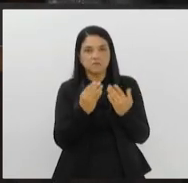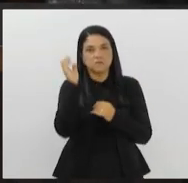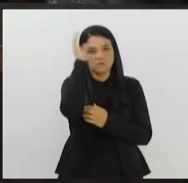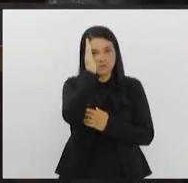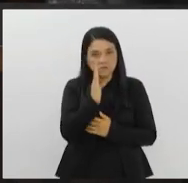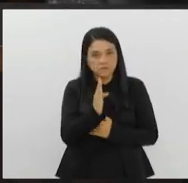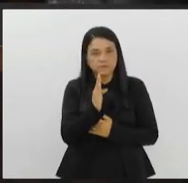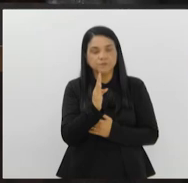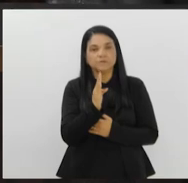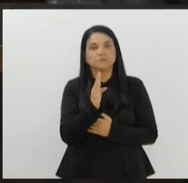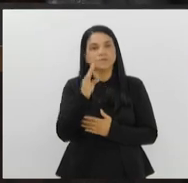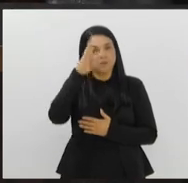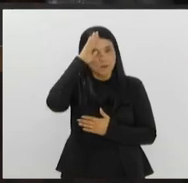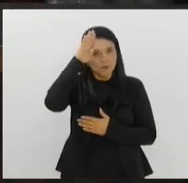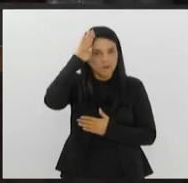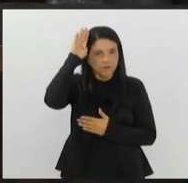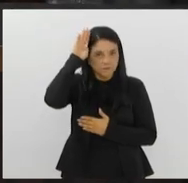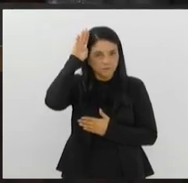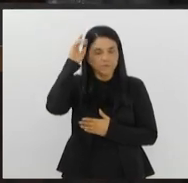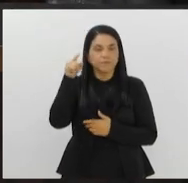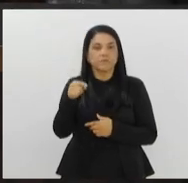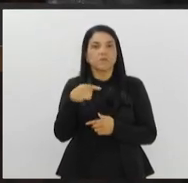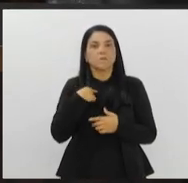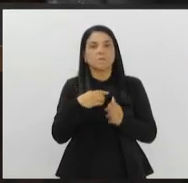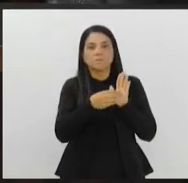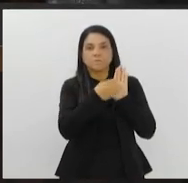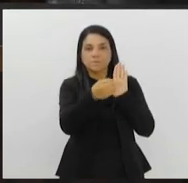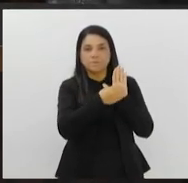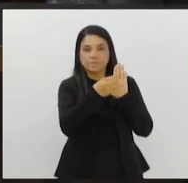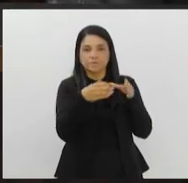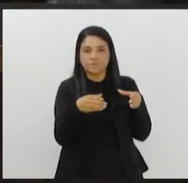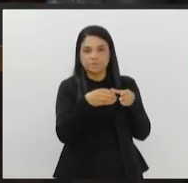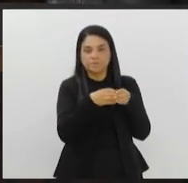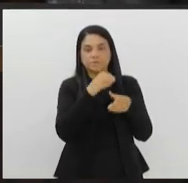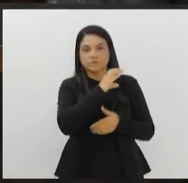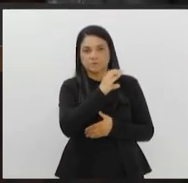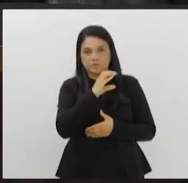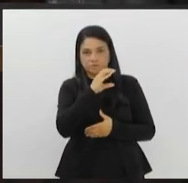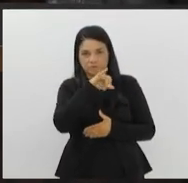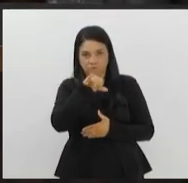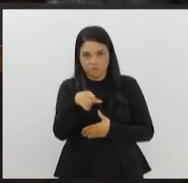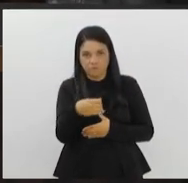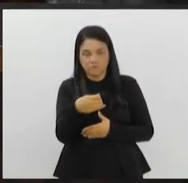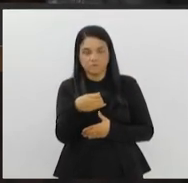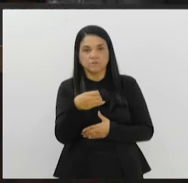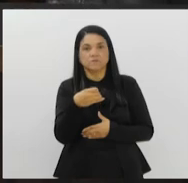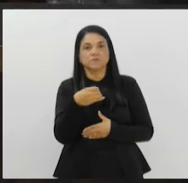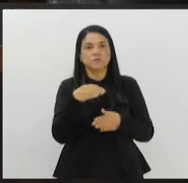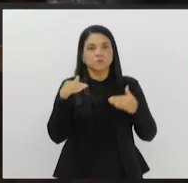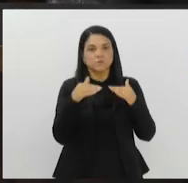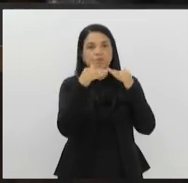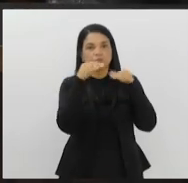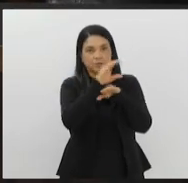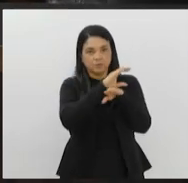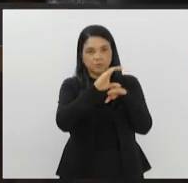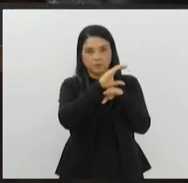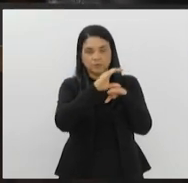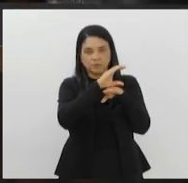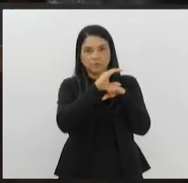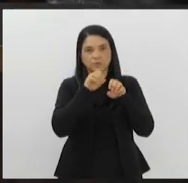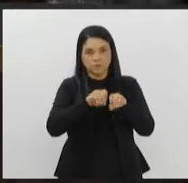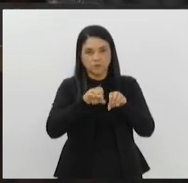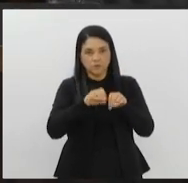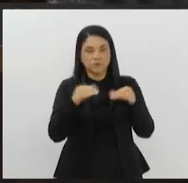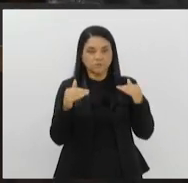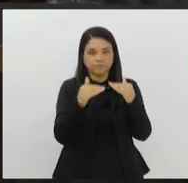de rendimento acadêmico. Pareceres das comissões Constituição e Justiça, pela constitucionalidade de